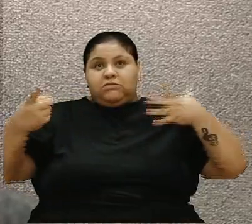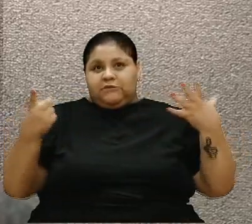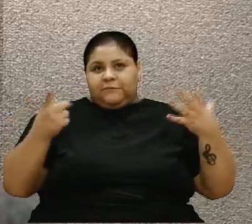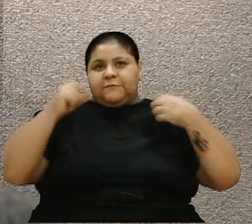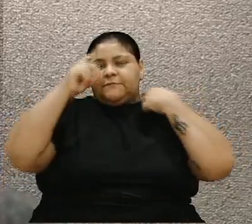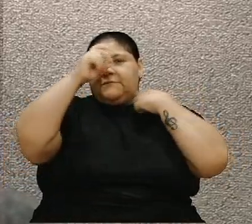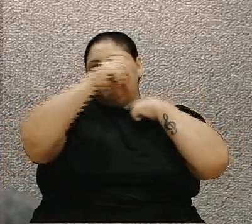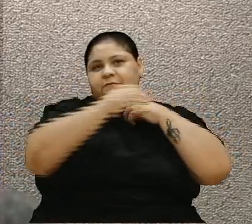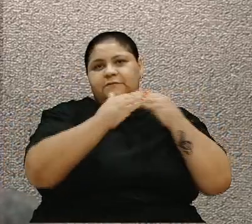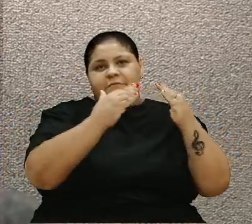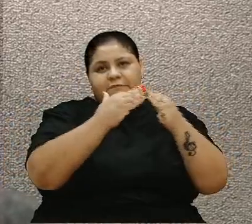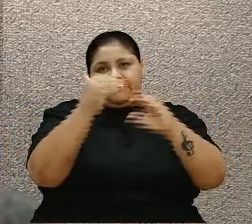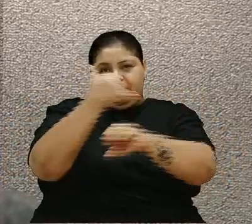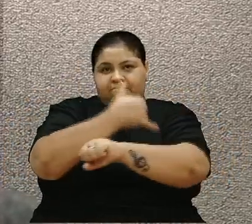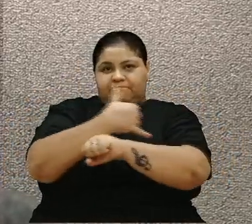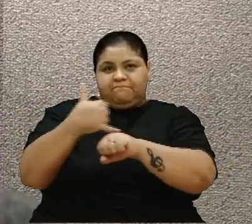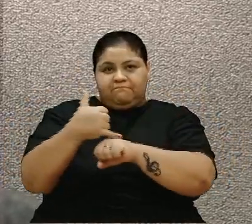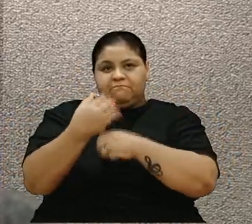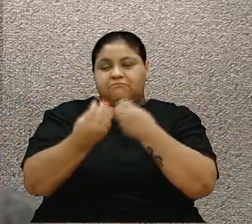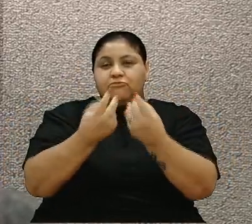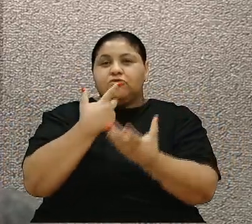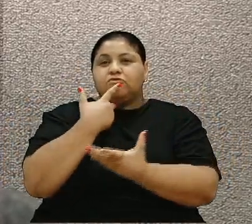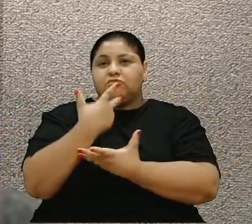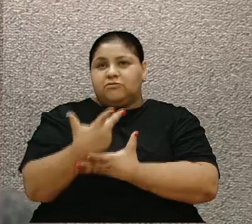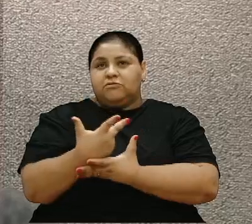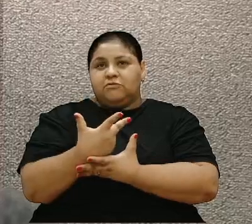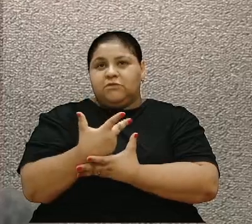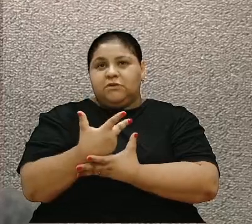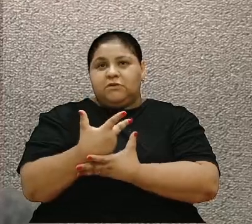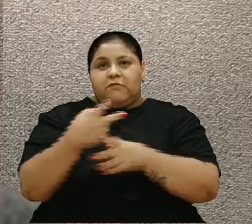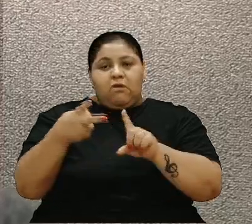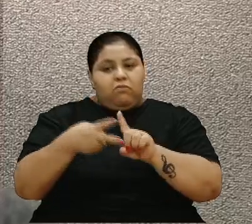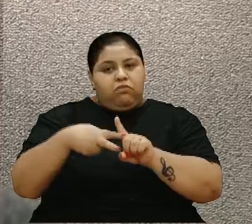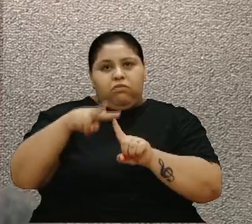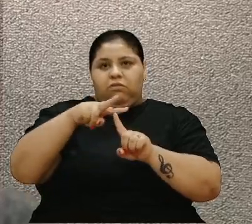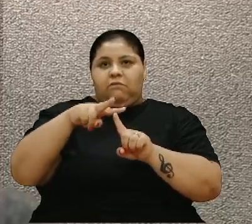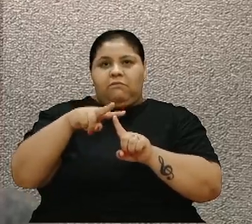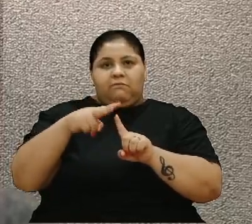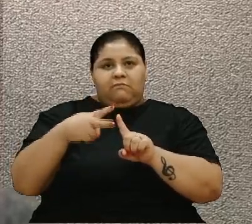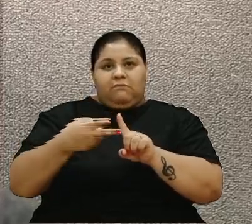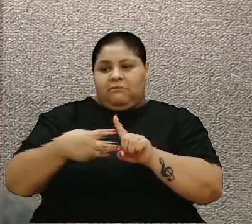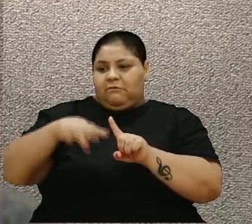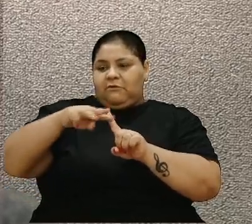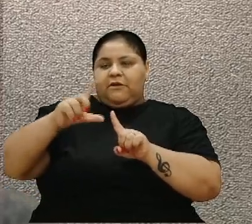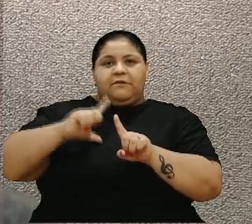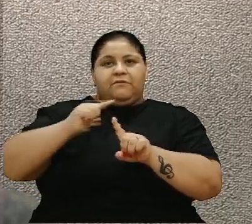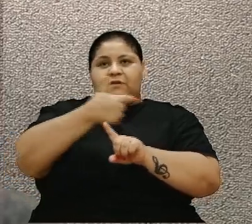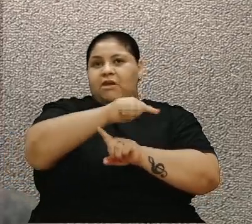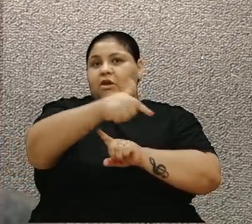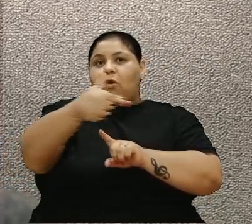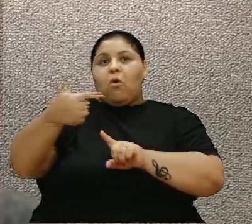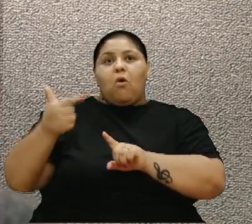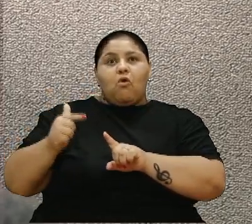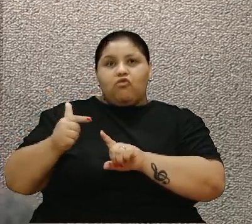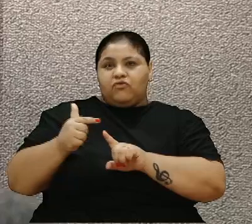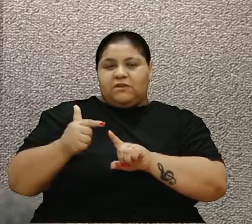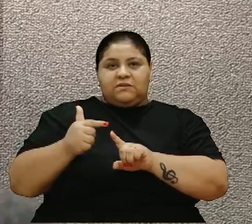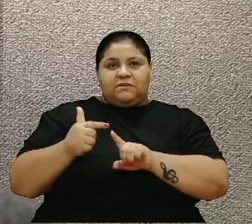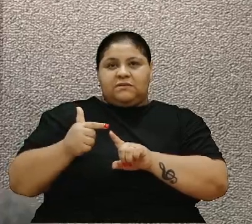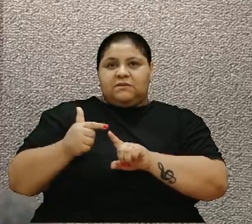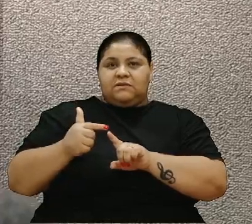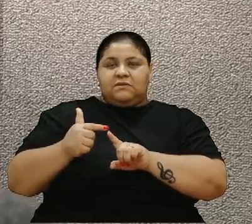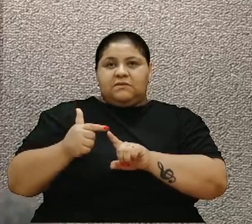as casas de passagem, como Vossa Excelência comentou, vai se multiplicar, porque tem tantos outros aspectos que nós temos que analisar nesse